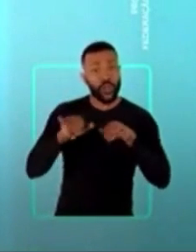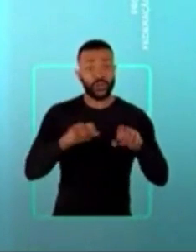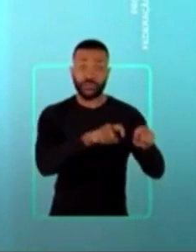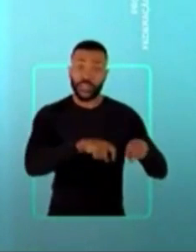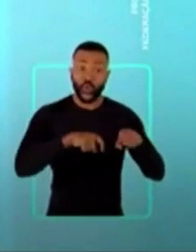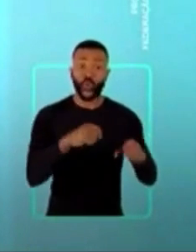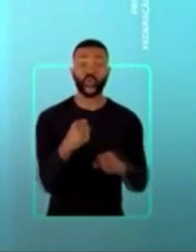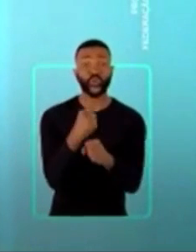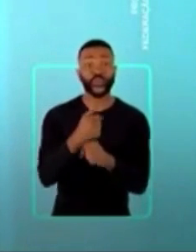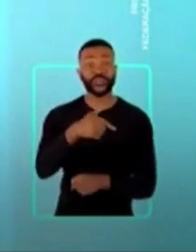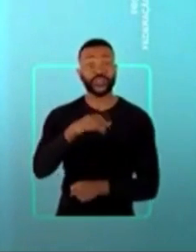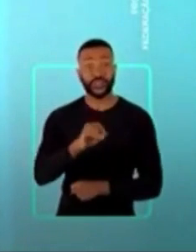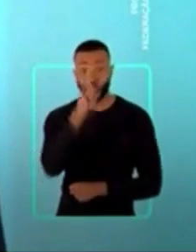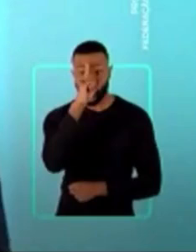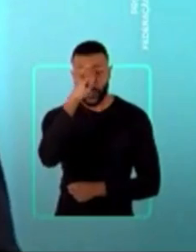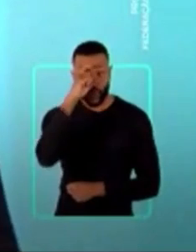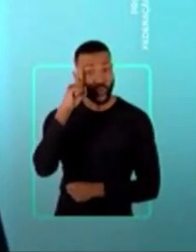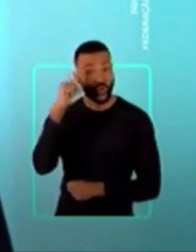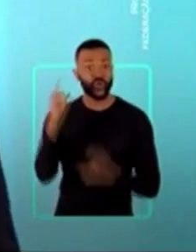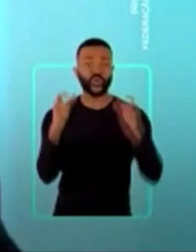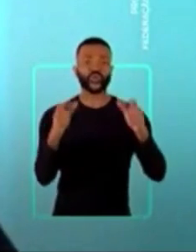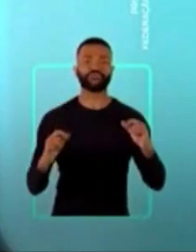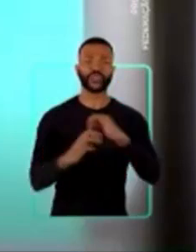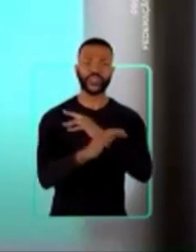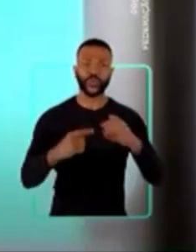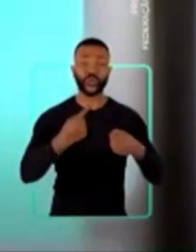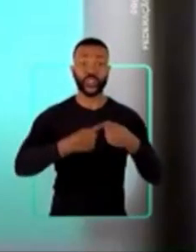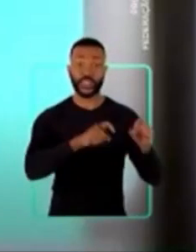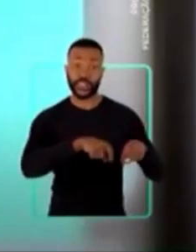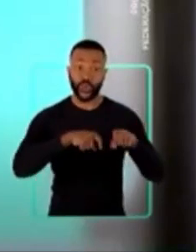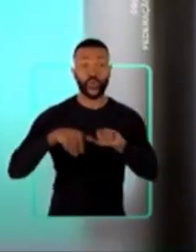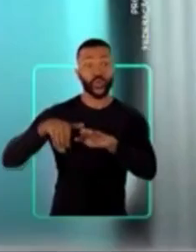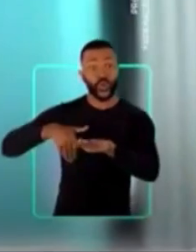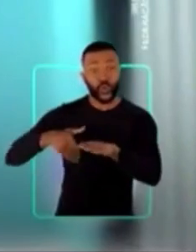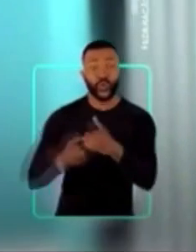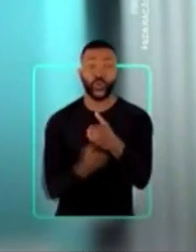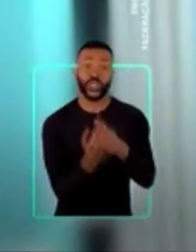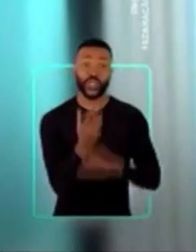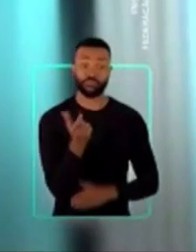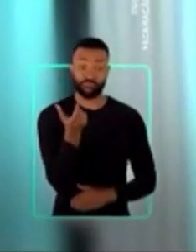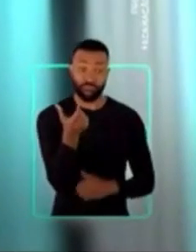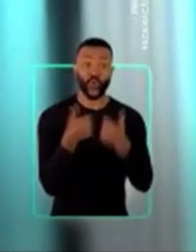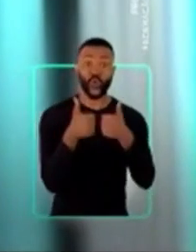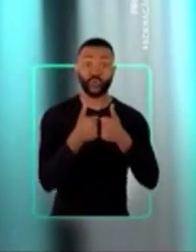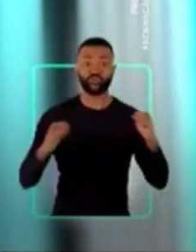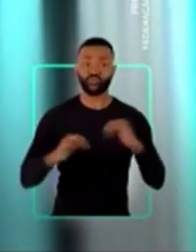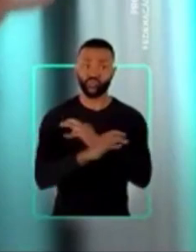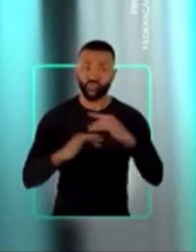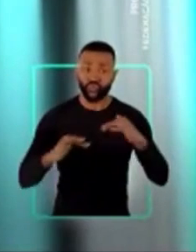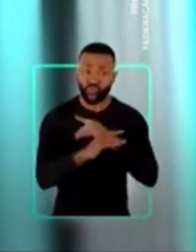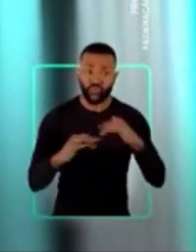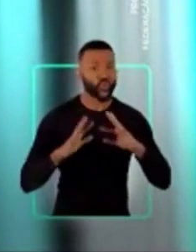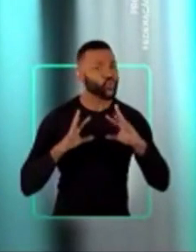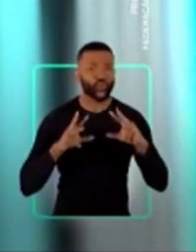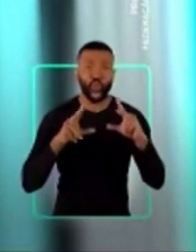interior. 70 hospitais dia na região metropolitana, no interior e no litoral. Vou criar o bilhete único metropolitano em todas